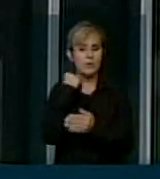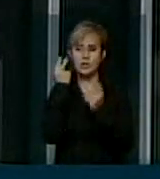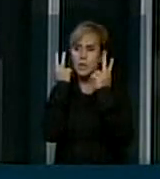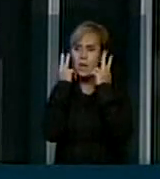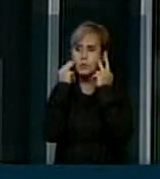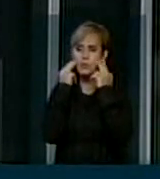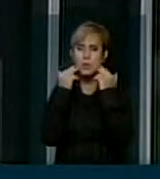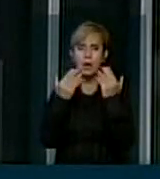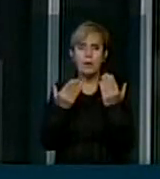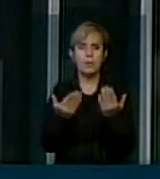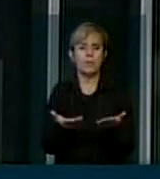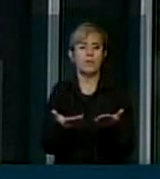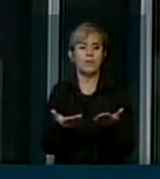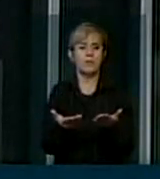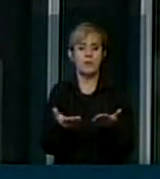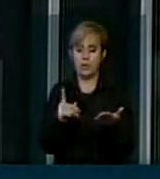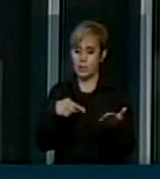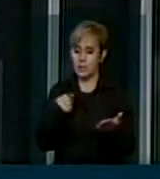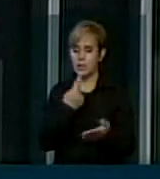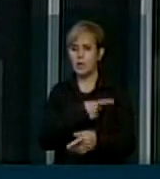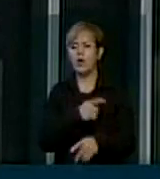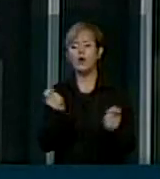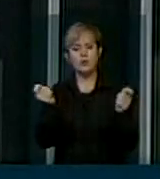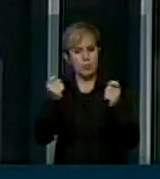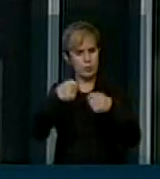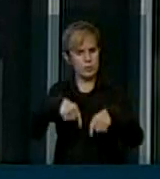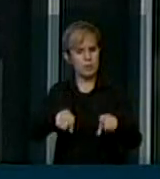senhor presidente, possamos